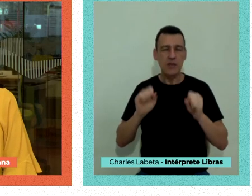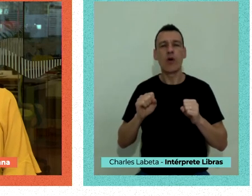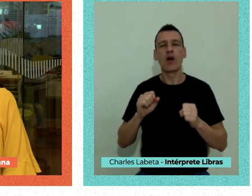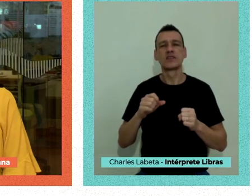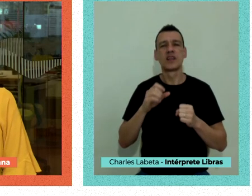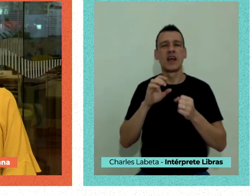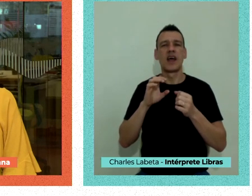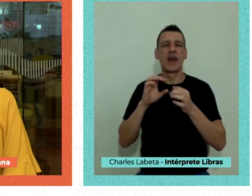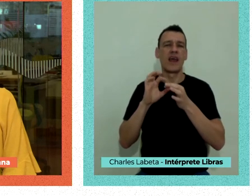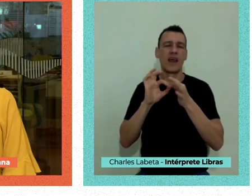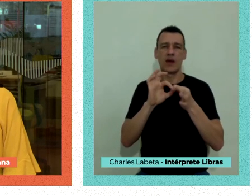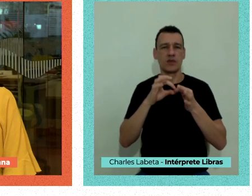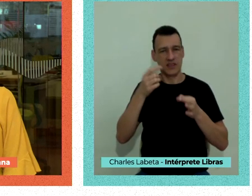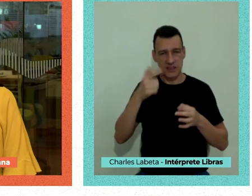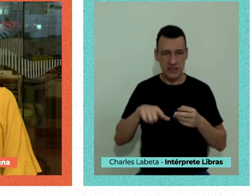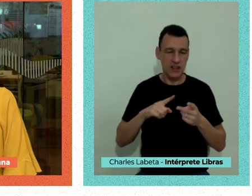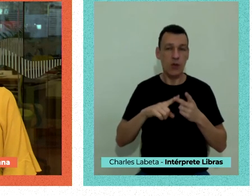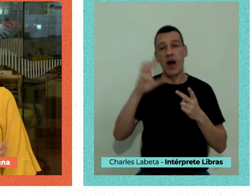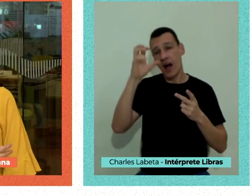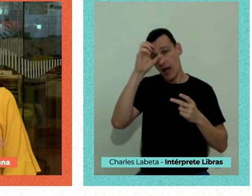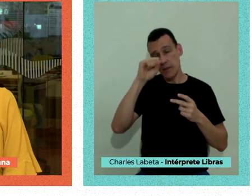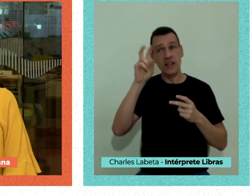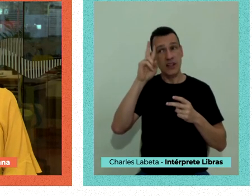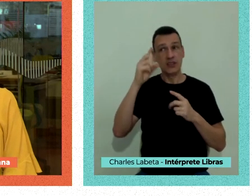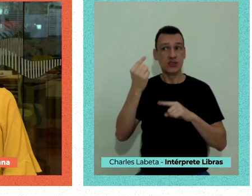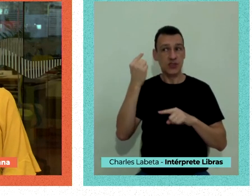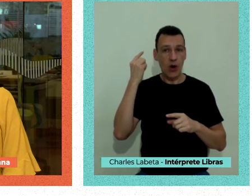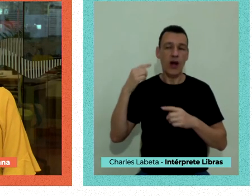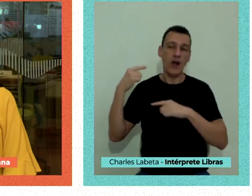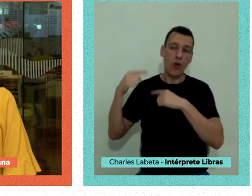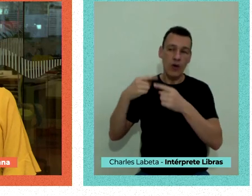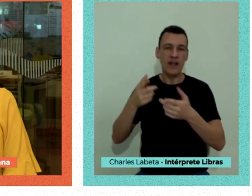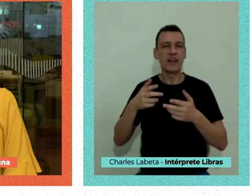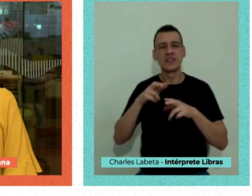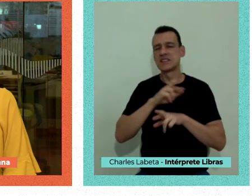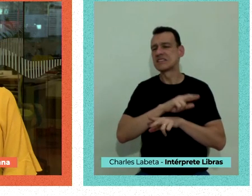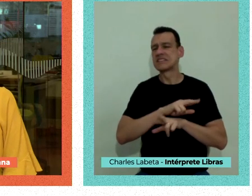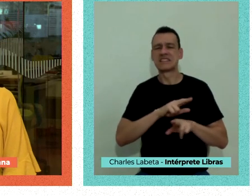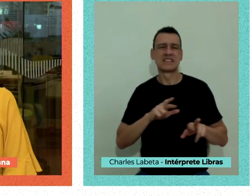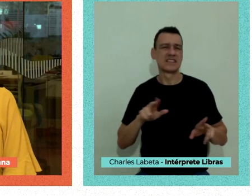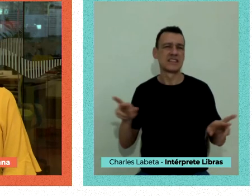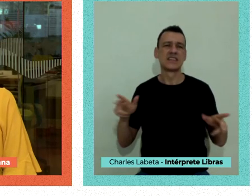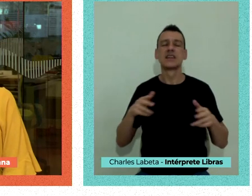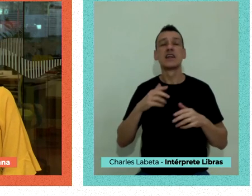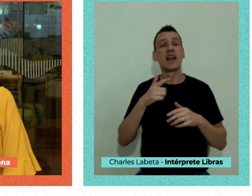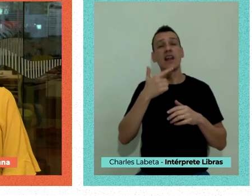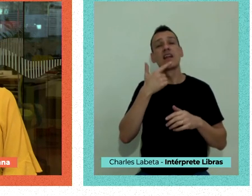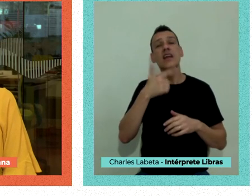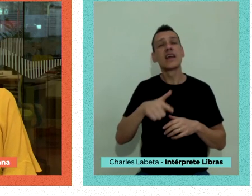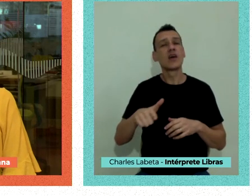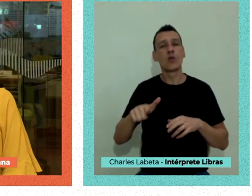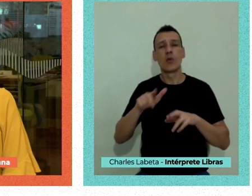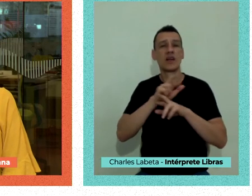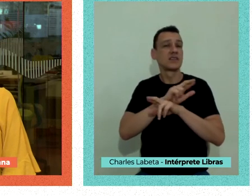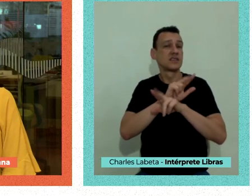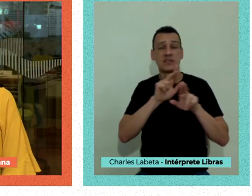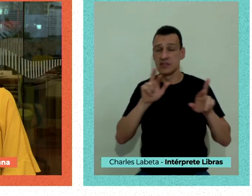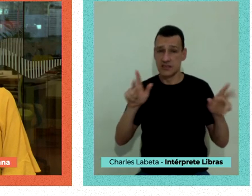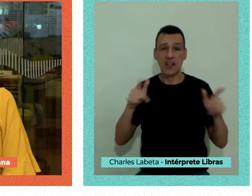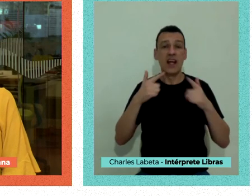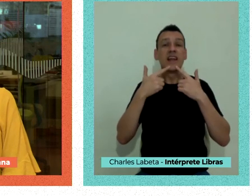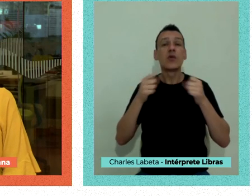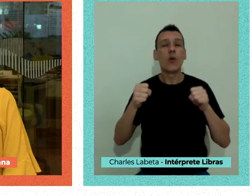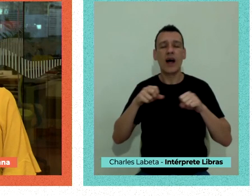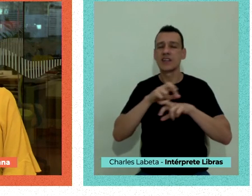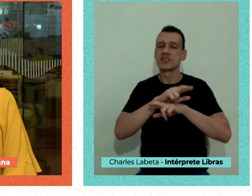da história, da origem e das múltiplas línguas que nos constituem, das múltiplas linguagens que